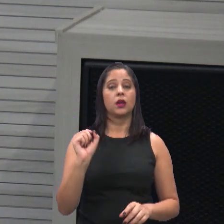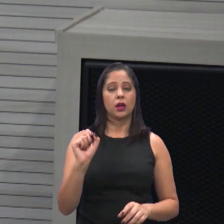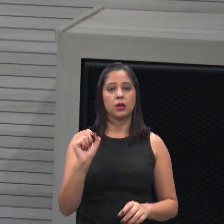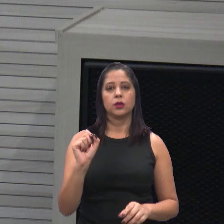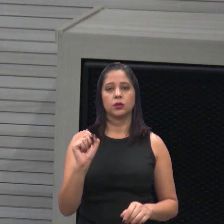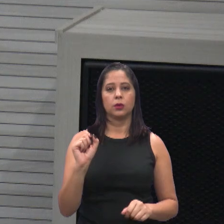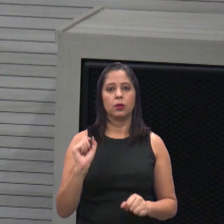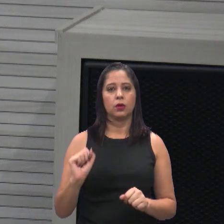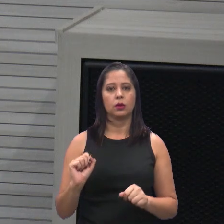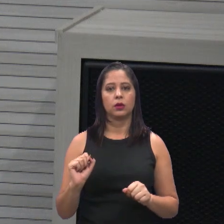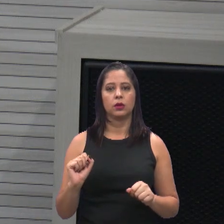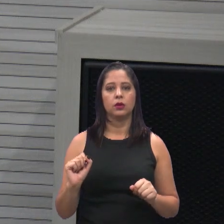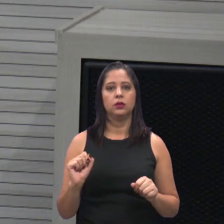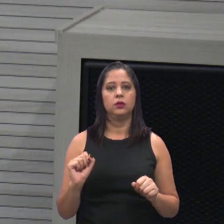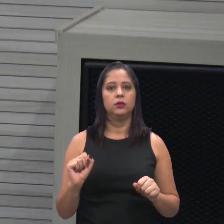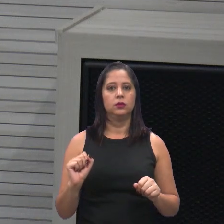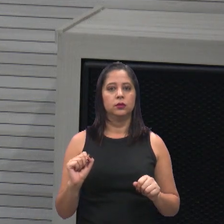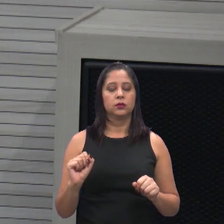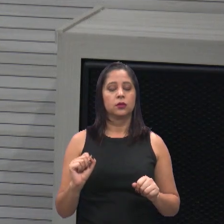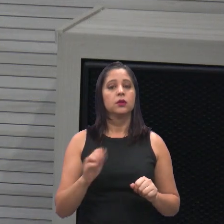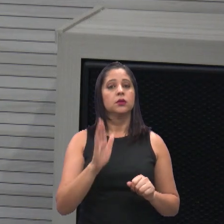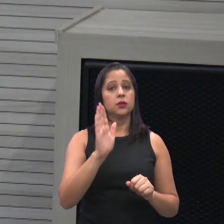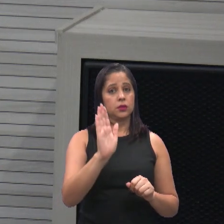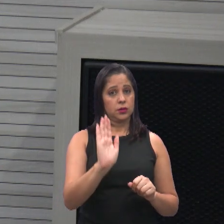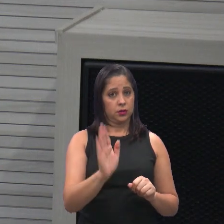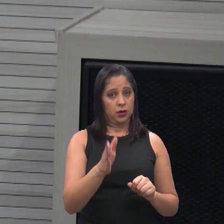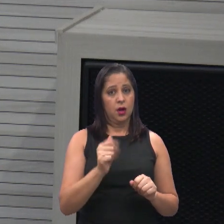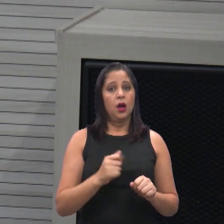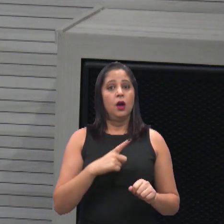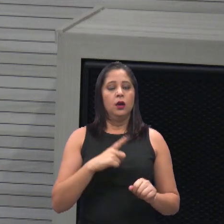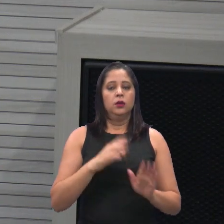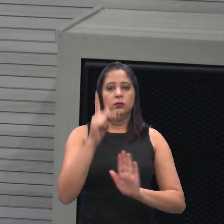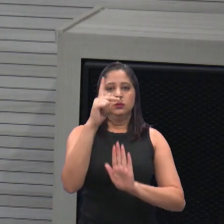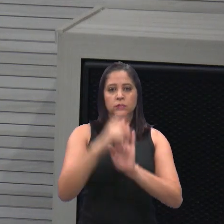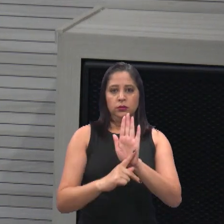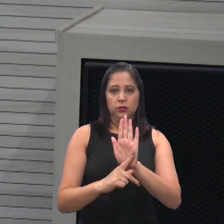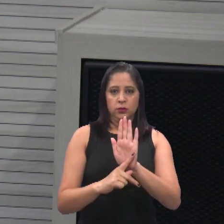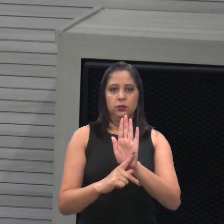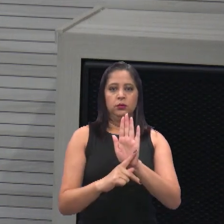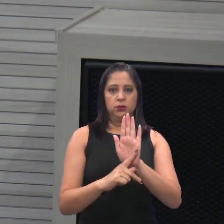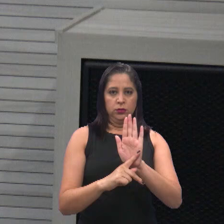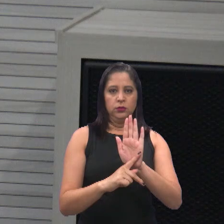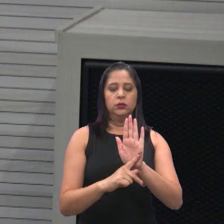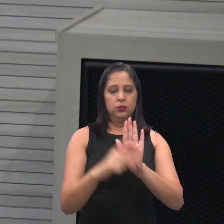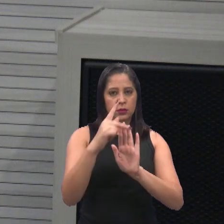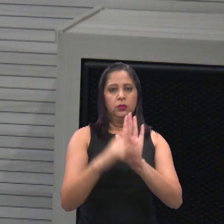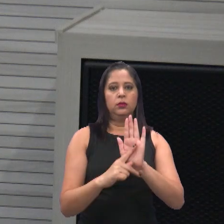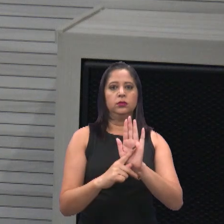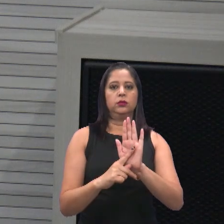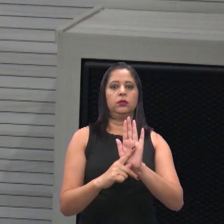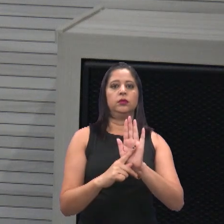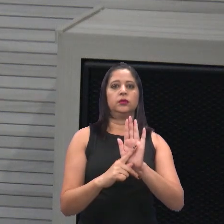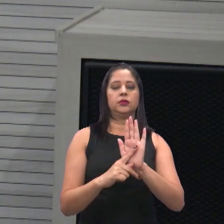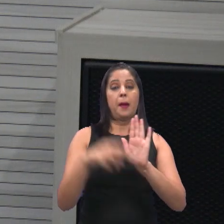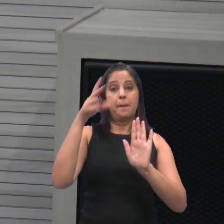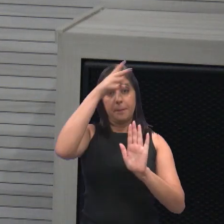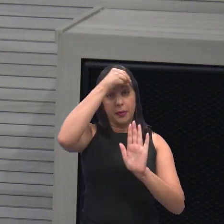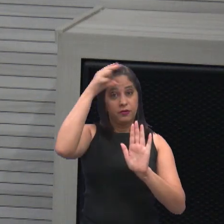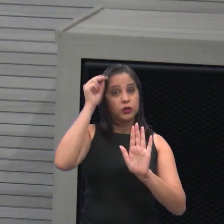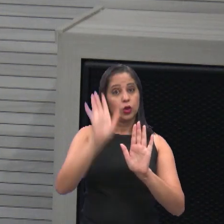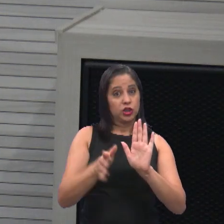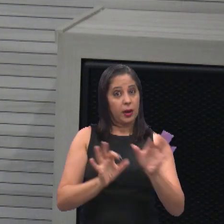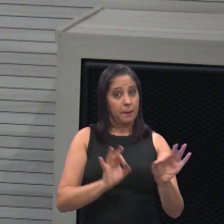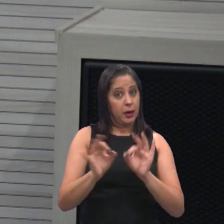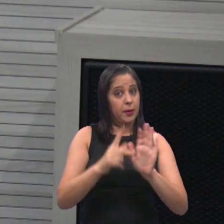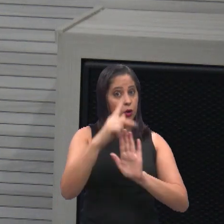que já existe um projeto que está para aparecer, que está para vir para casa, do Executivo, que é